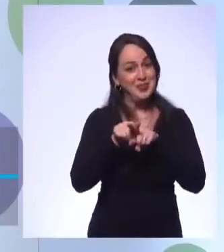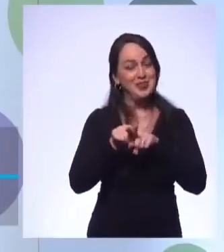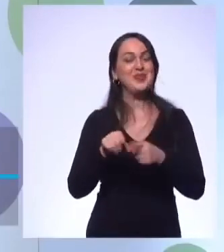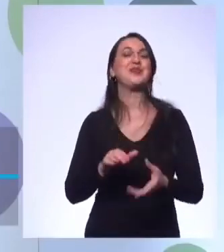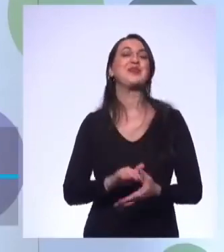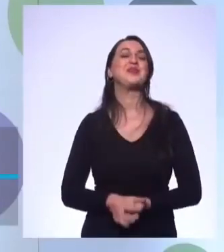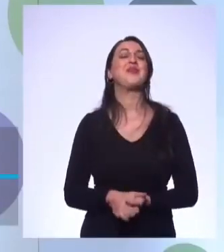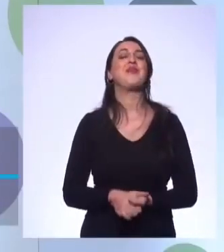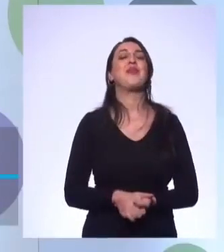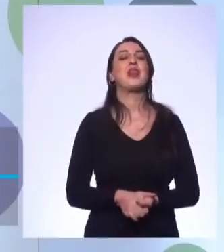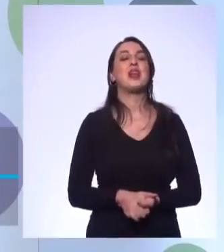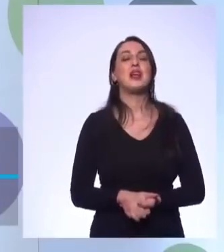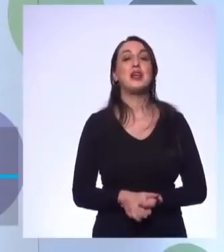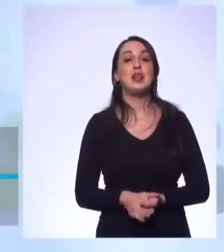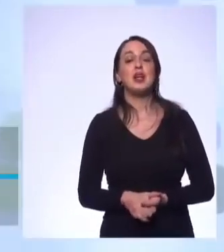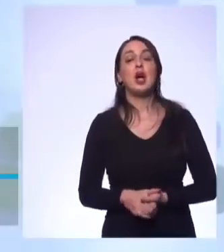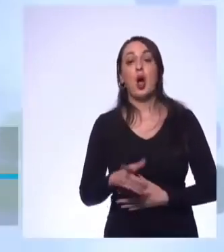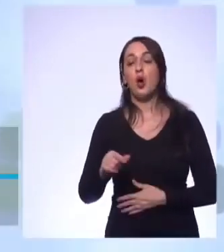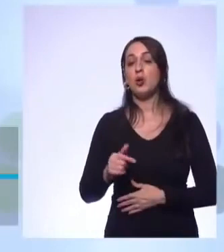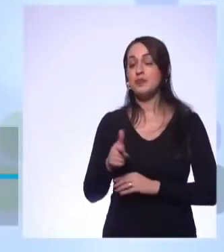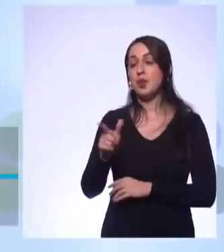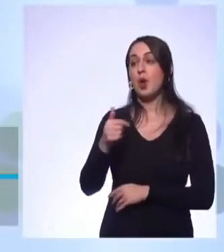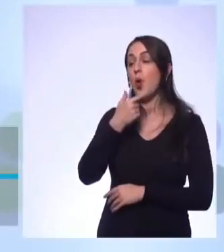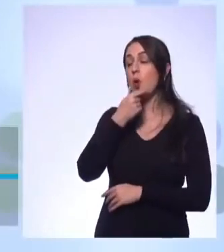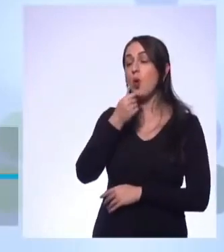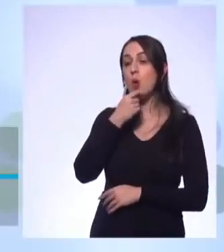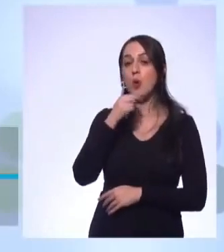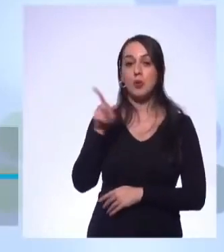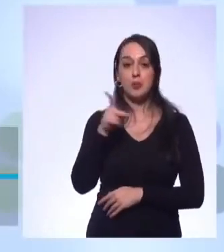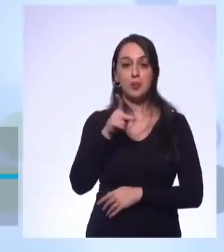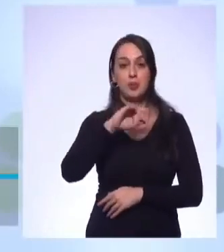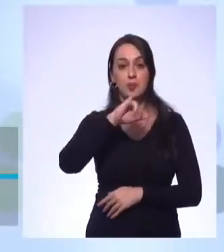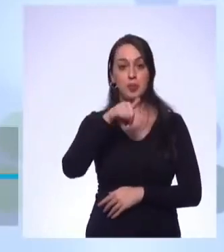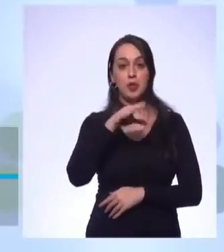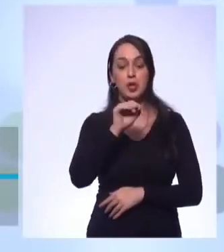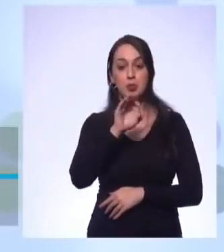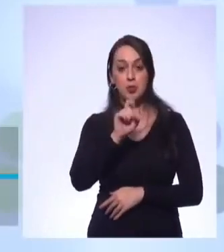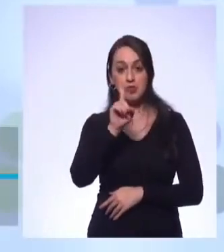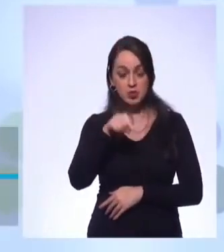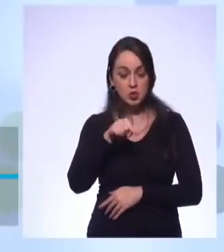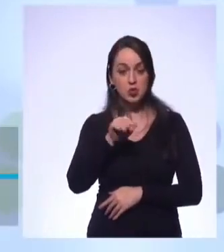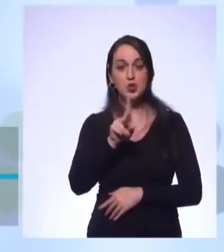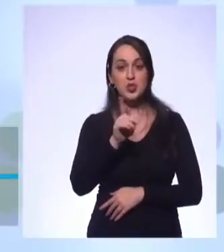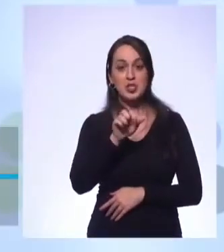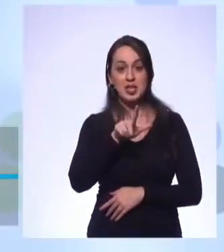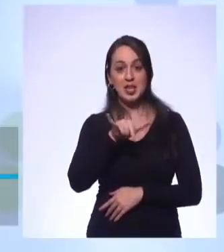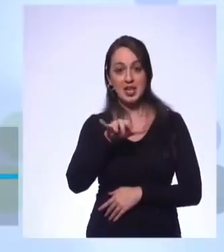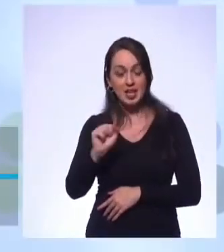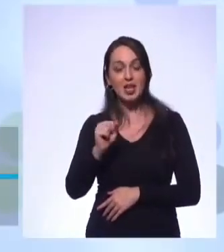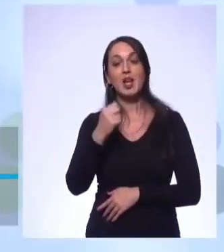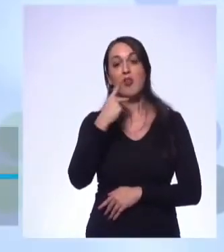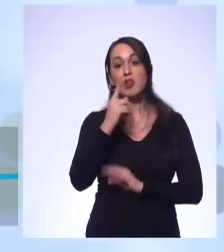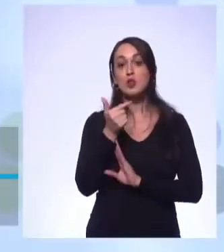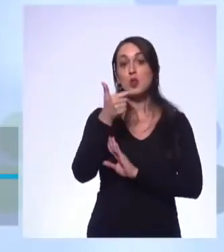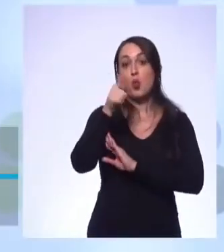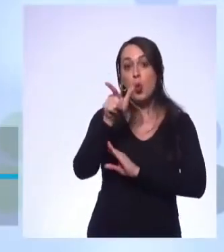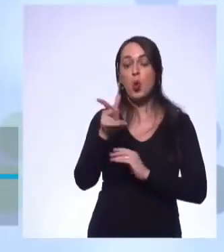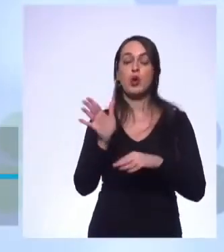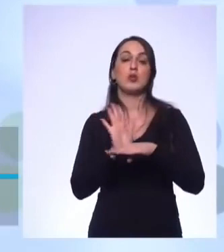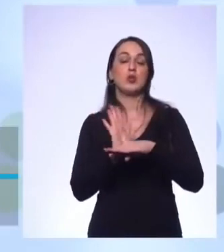professor José, professor, está citando um outro vídeo aqui maravilhoso. Qual? Professor José Henrique, muito obrigado. Eu não vou falar